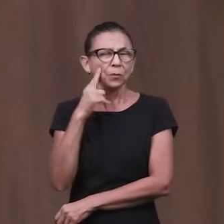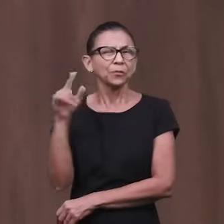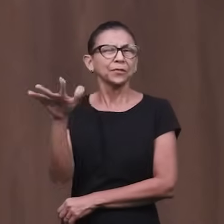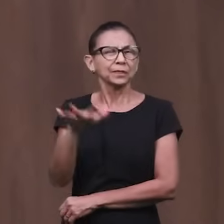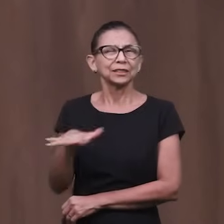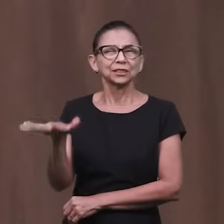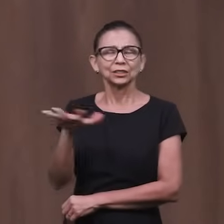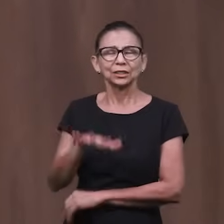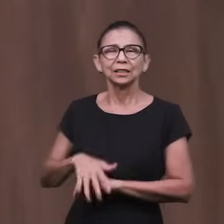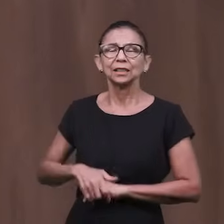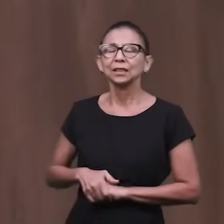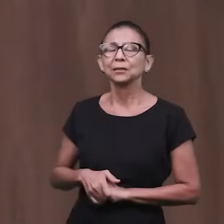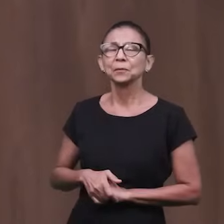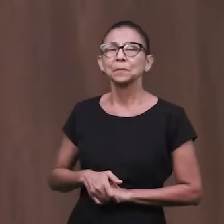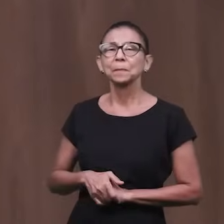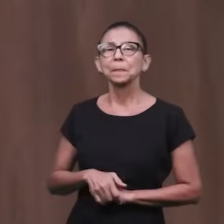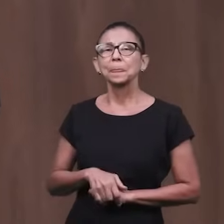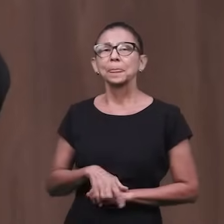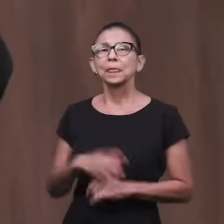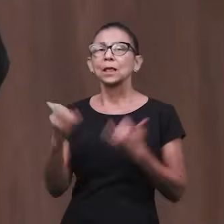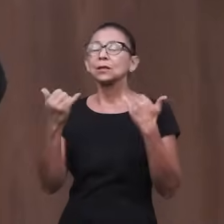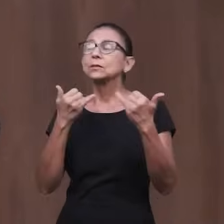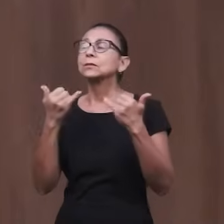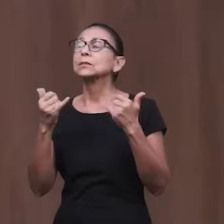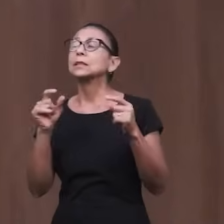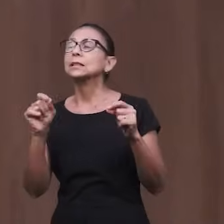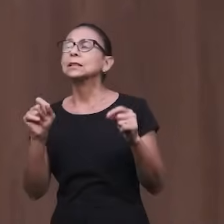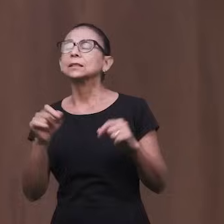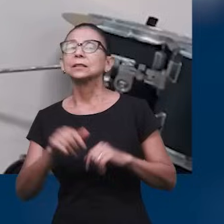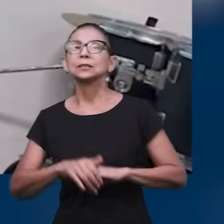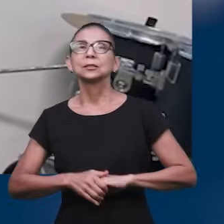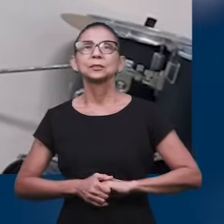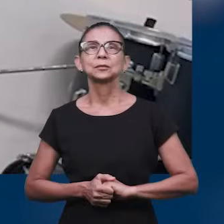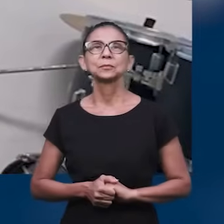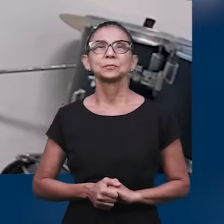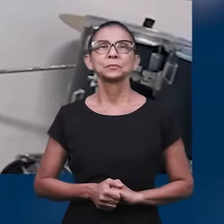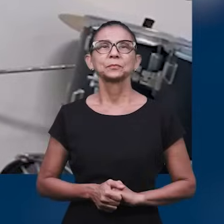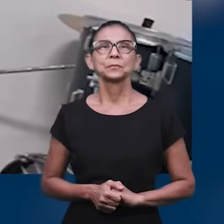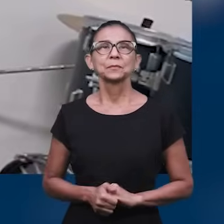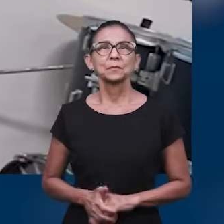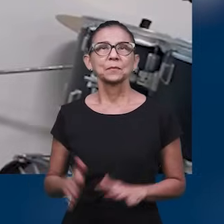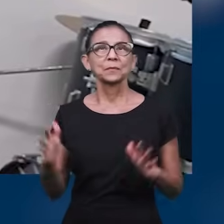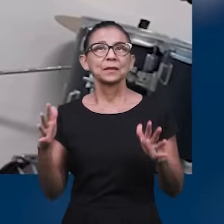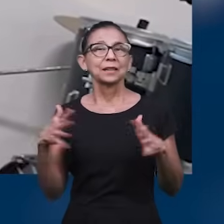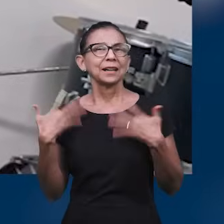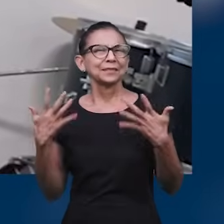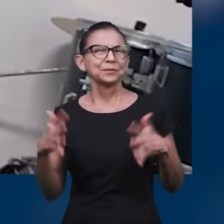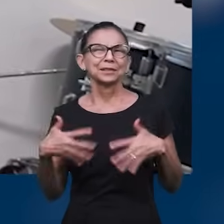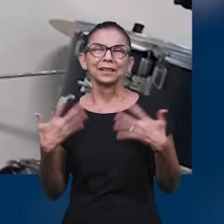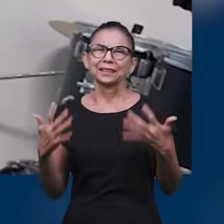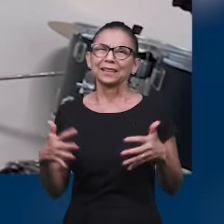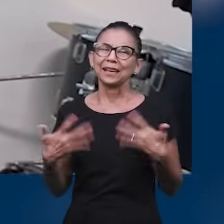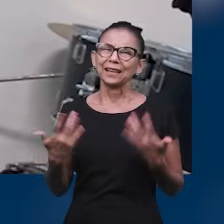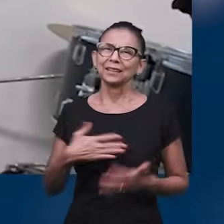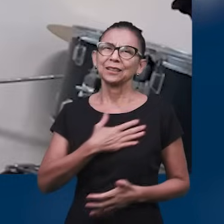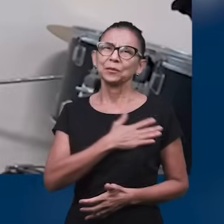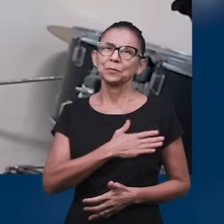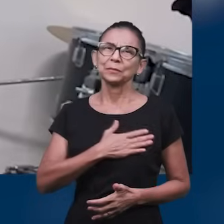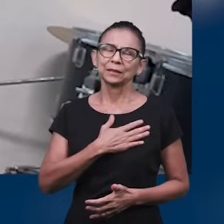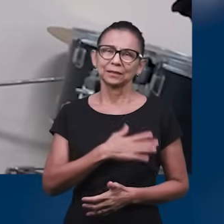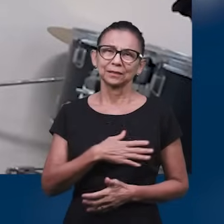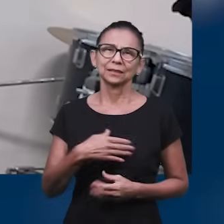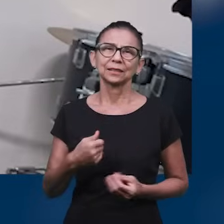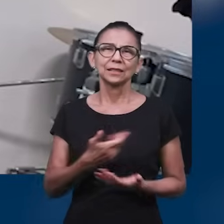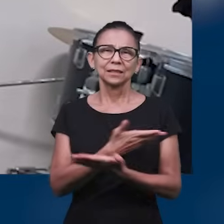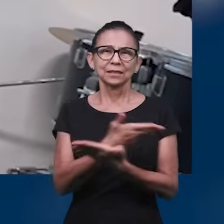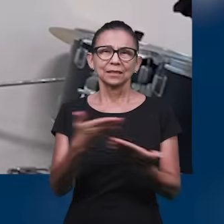Pai do Senhor Jesus, fala pra gente aí como é que foi o evento Trombetas e Festas. É com grande alegria que nós saudamos o nosso amado irmão